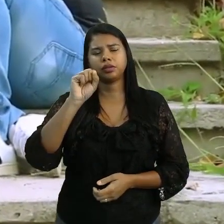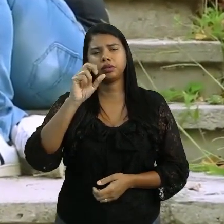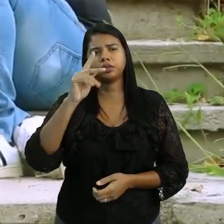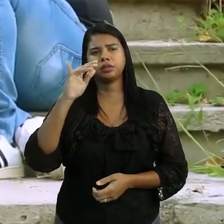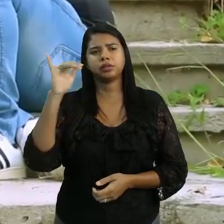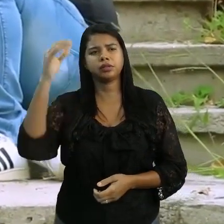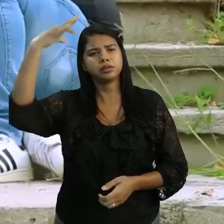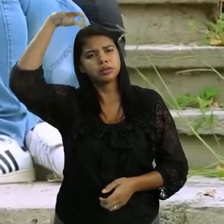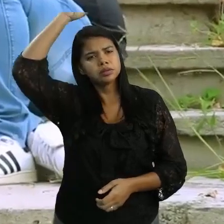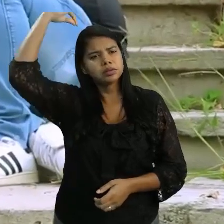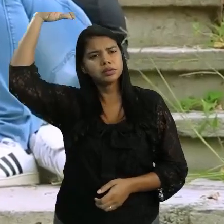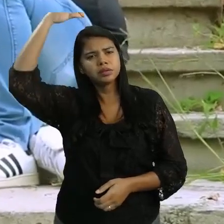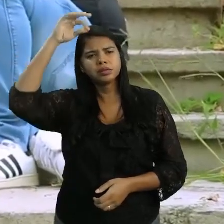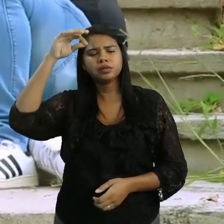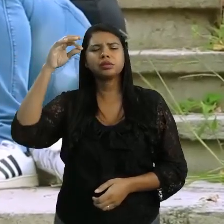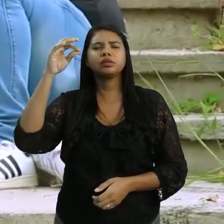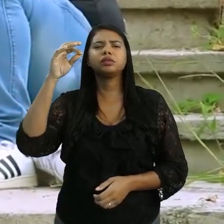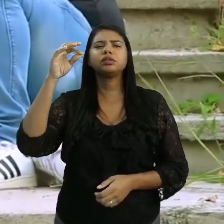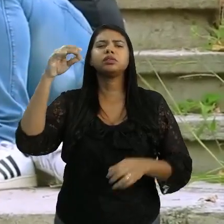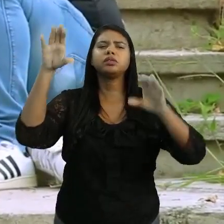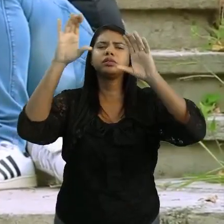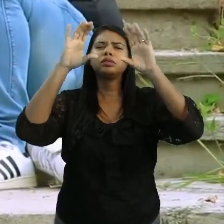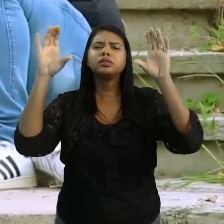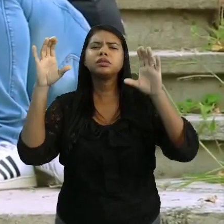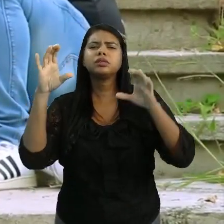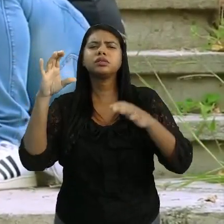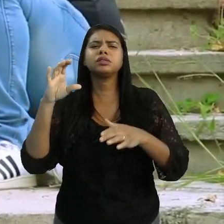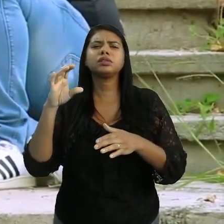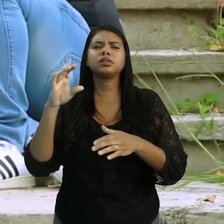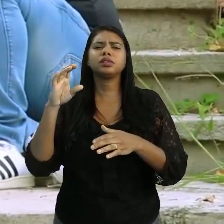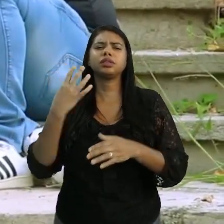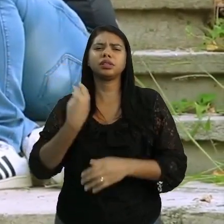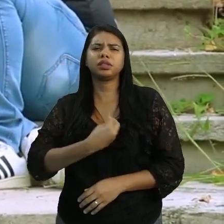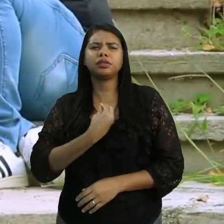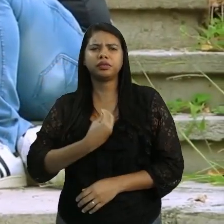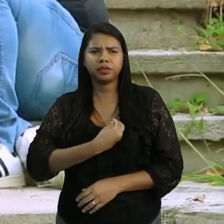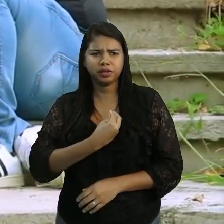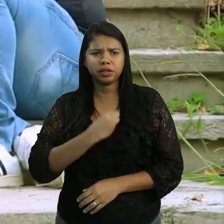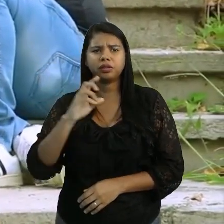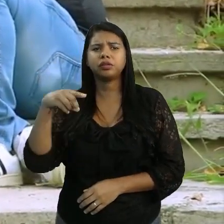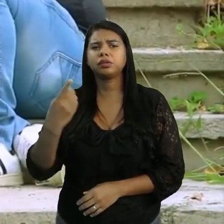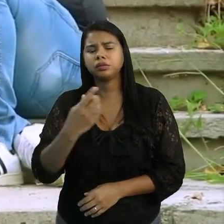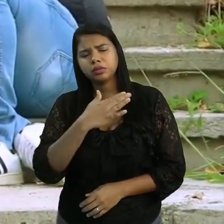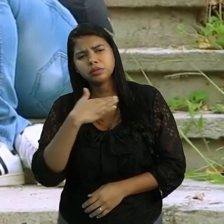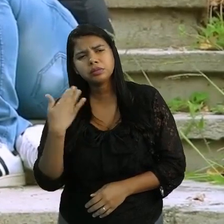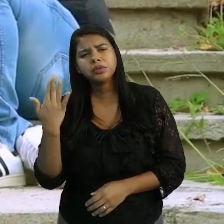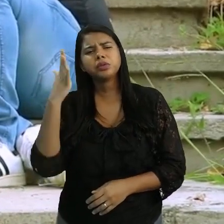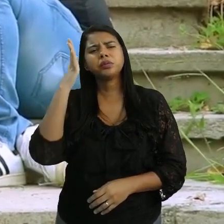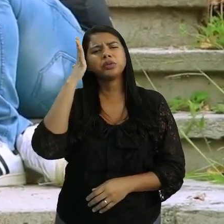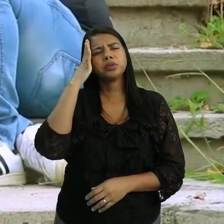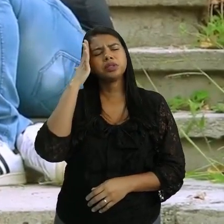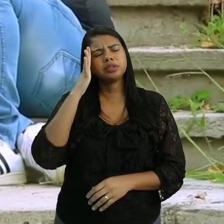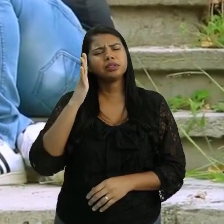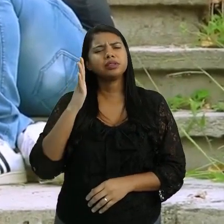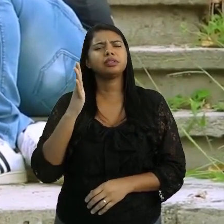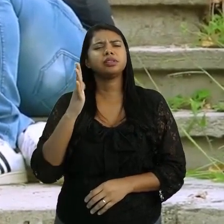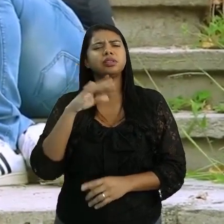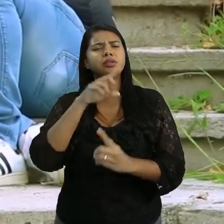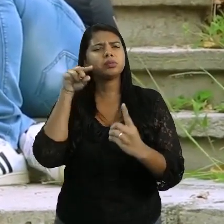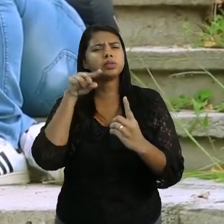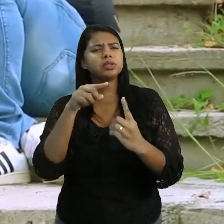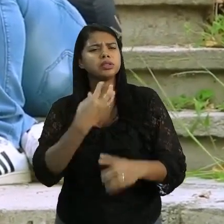o anseio, tipo, seguir uma faculdade, seguir uma carreira, ficou um pouco de lado pelo encantamento? Olha, eu tinha